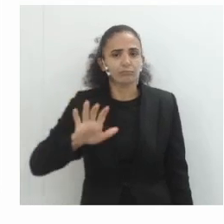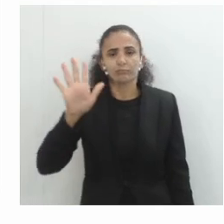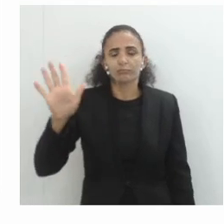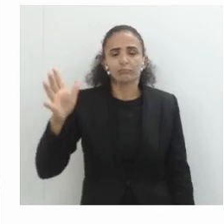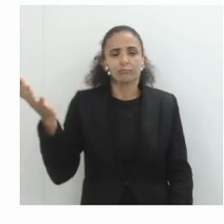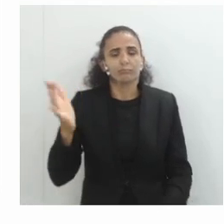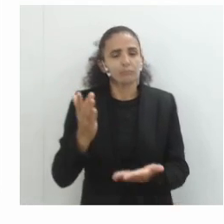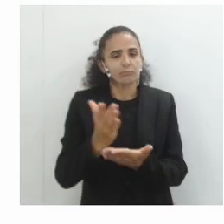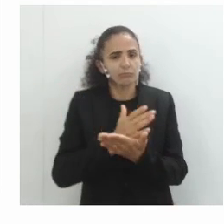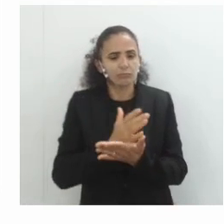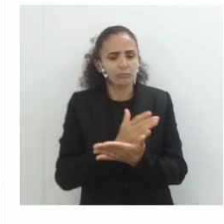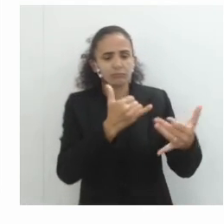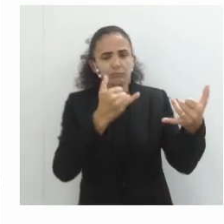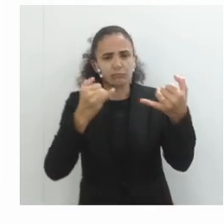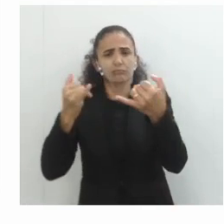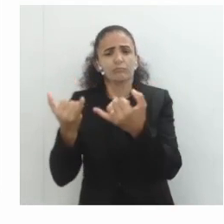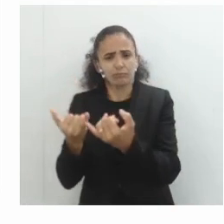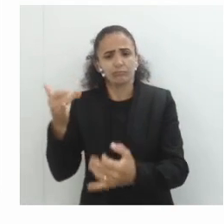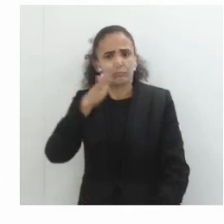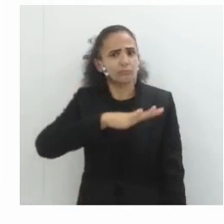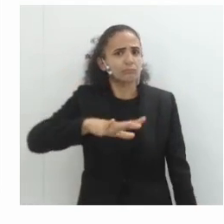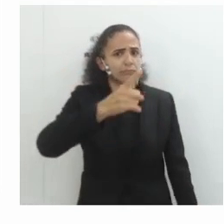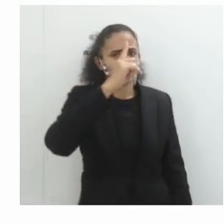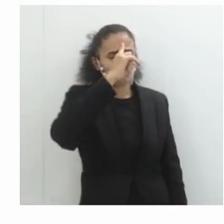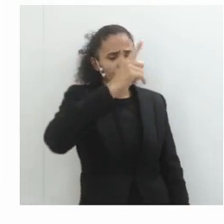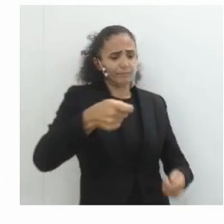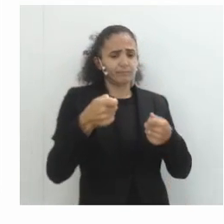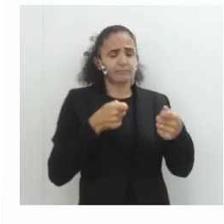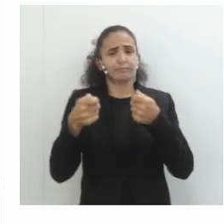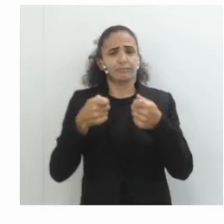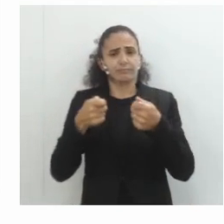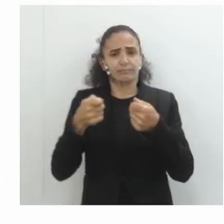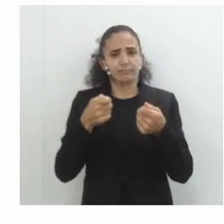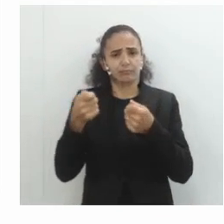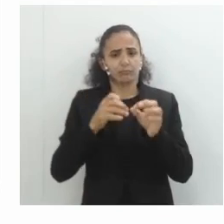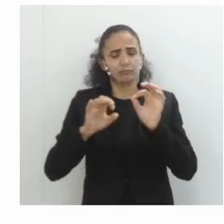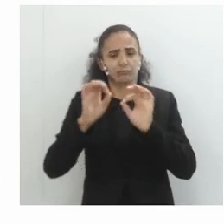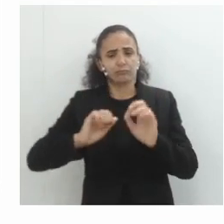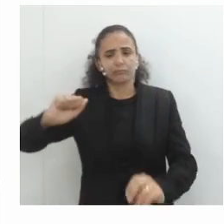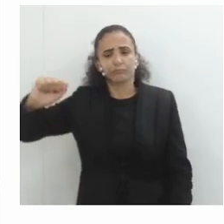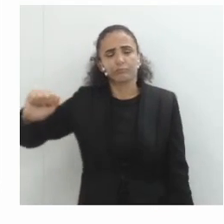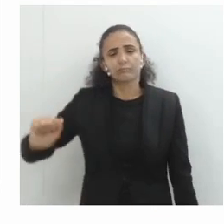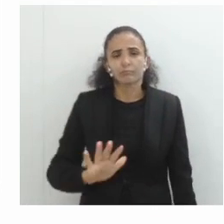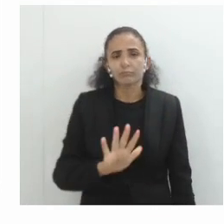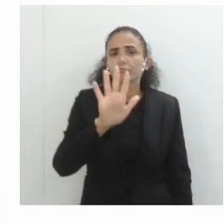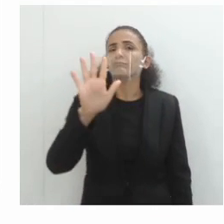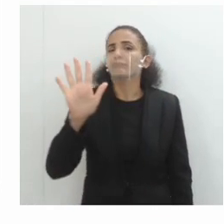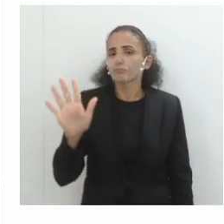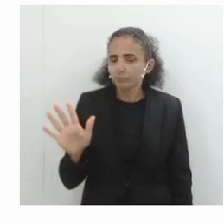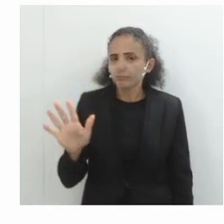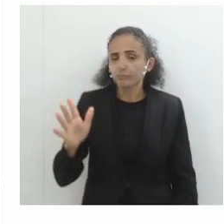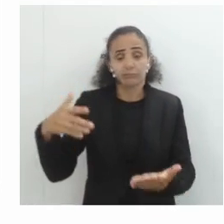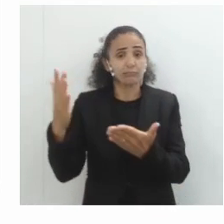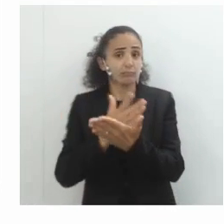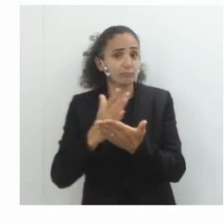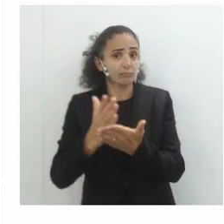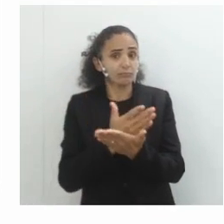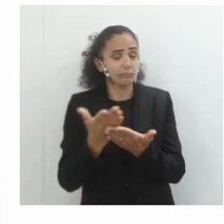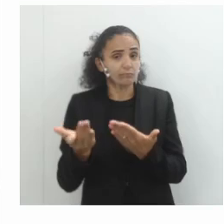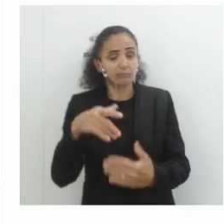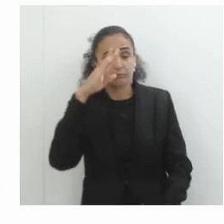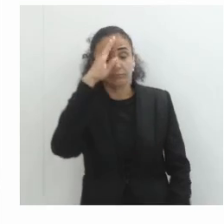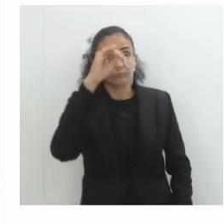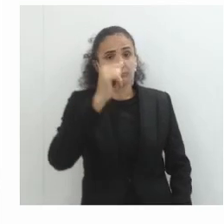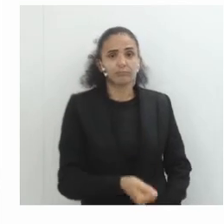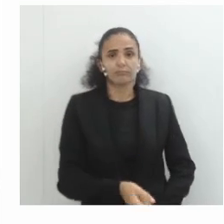guerras civis de controle sobre o território, no Oriente Médio, na Ásia. Então essas são as